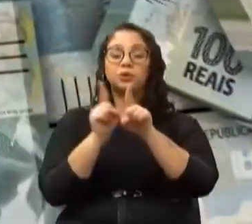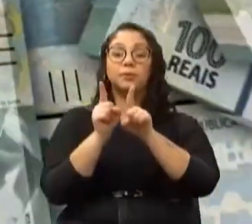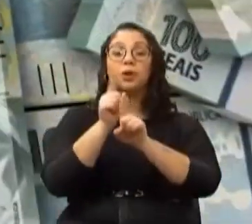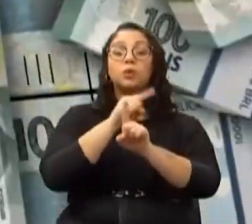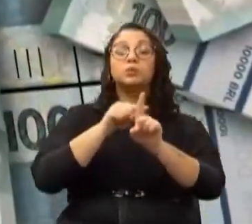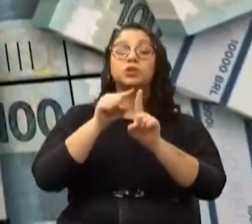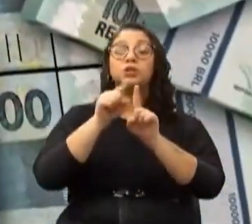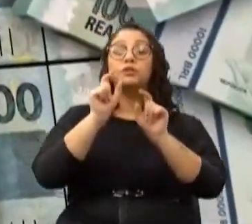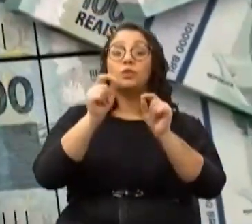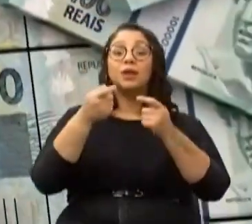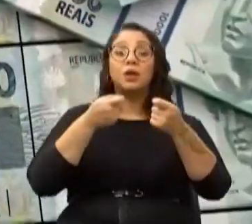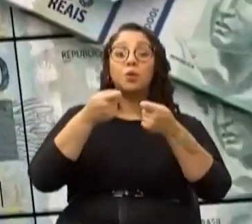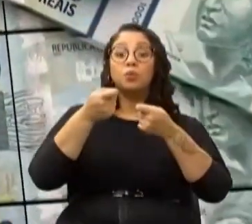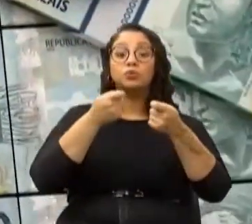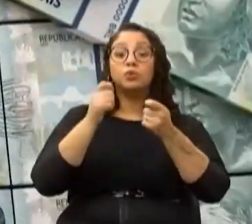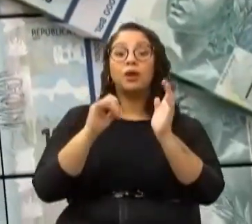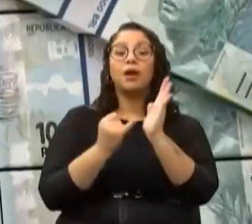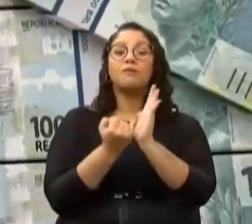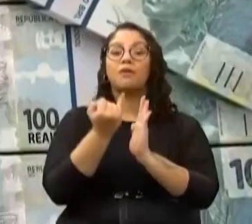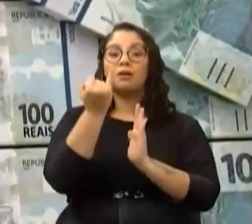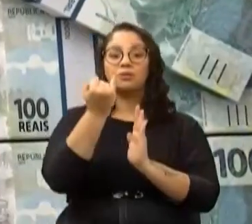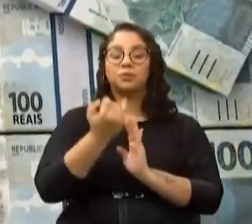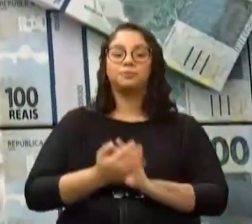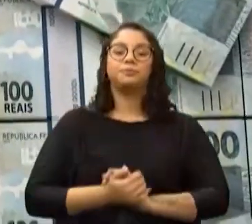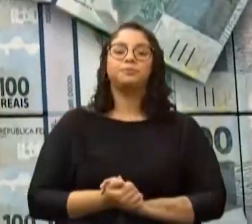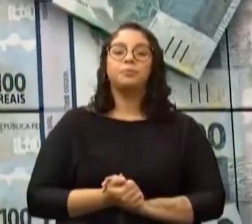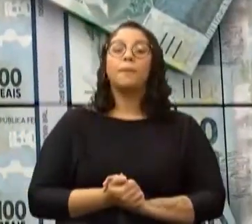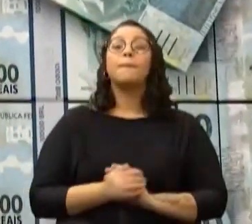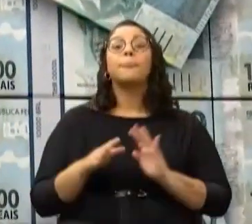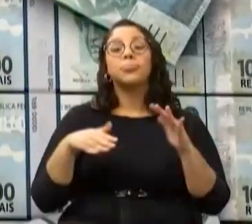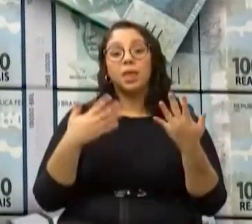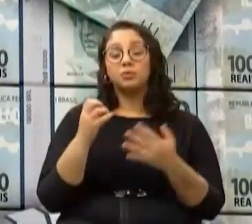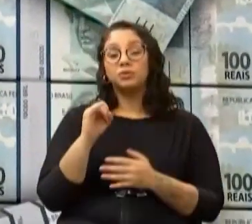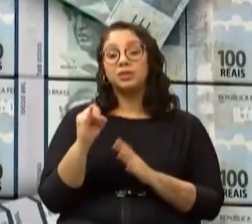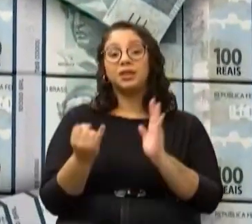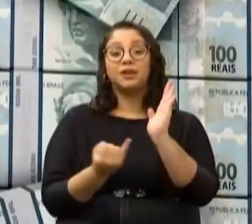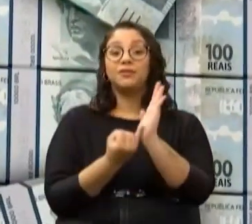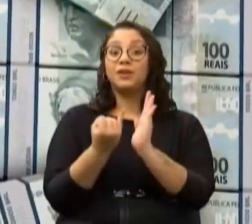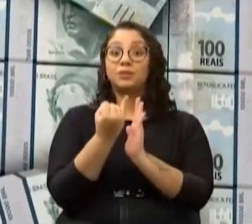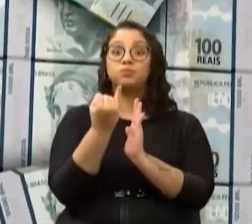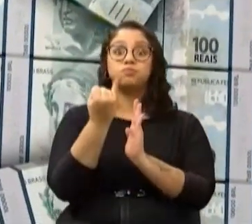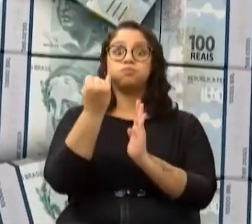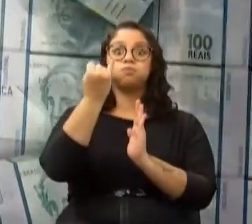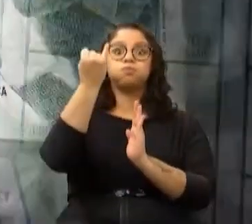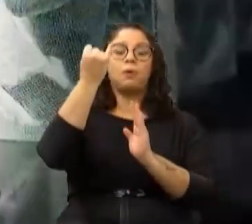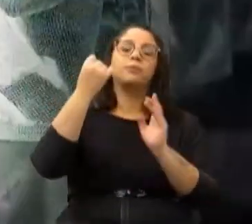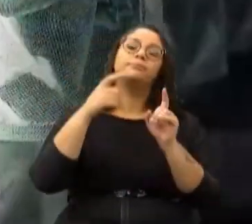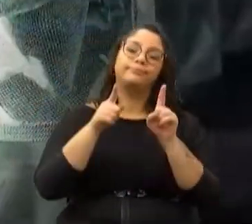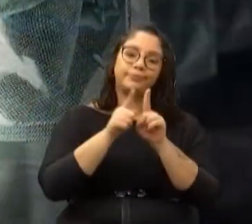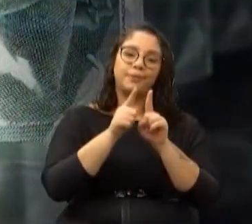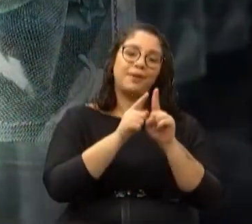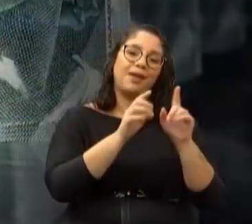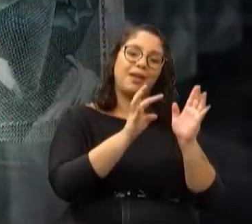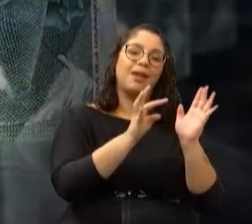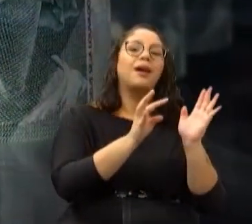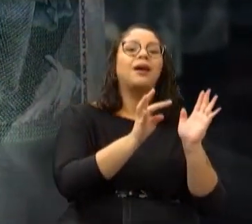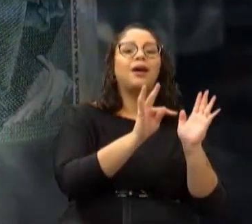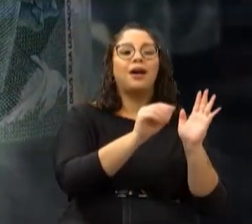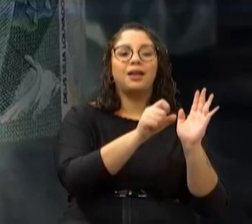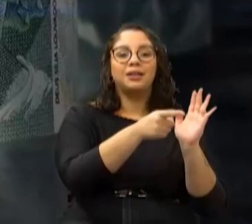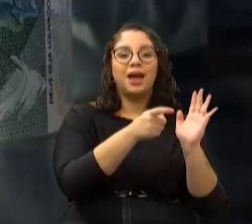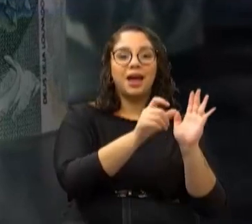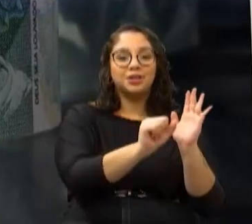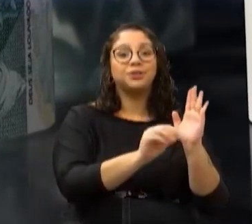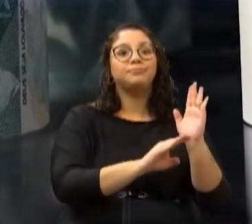demais países. Essa taxa, o objetivo dela é controlar a inflação, tá? Então, quando a inflação está mais alta, essa taxa vai subindo,